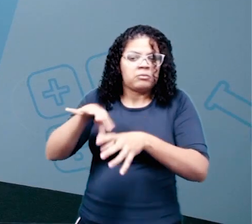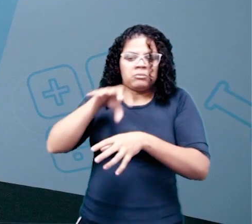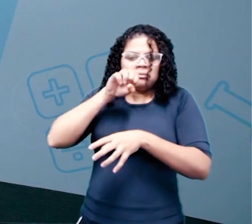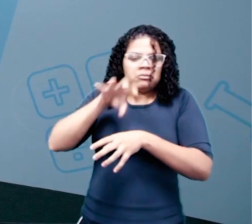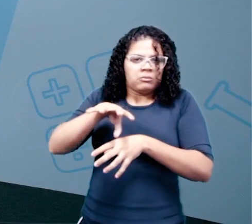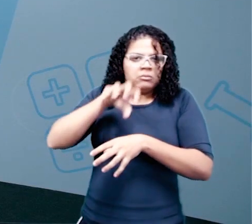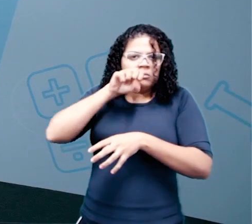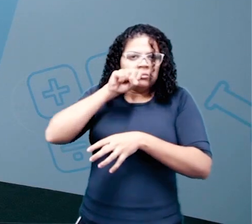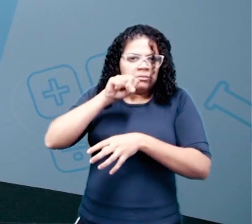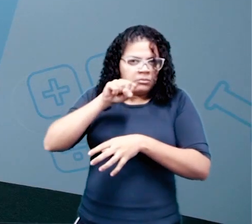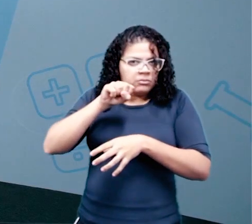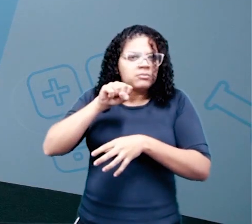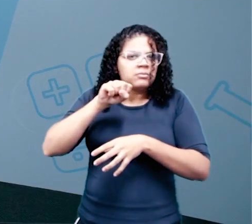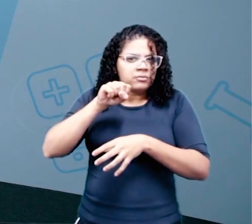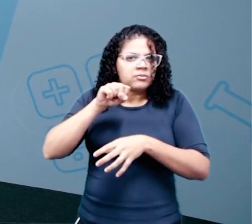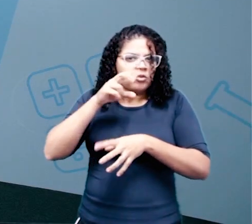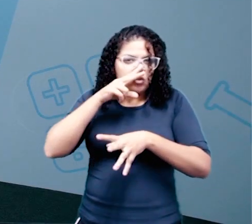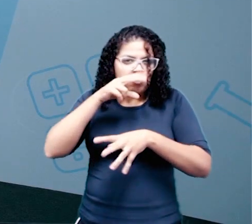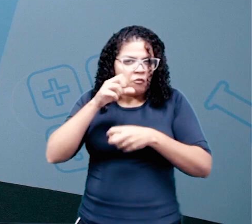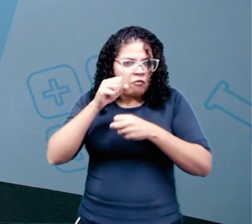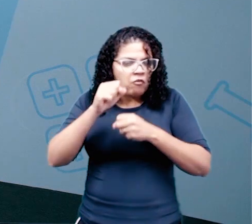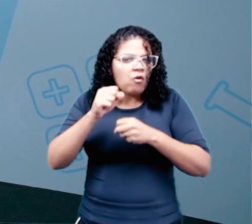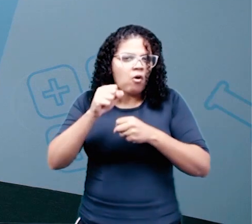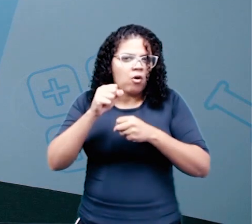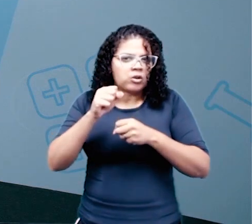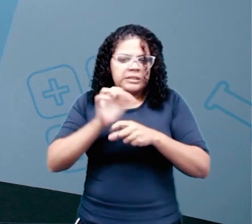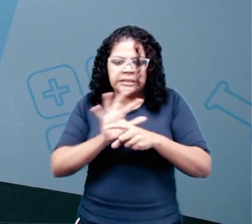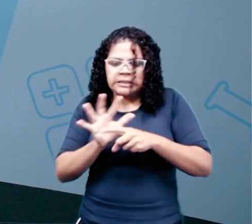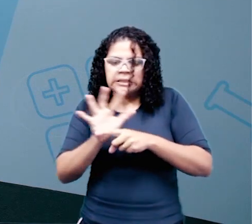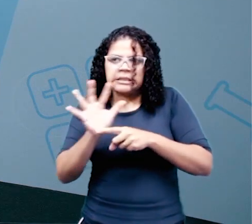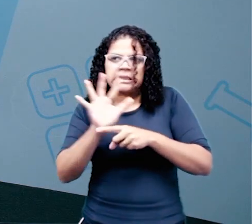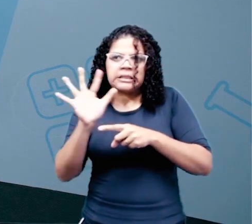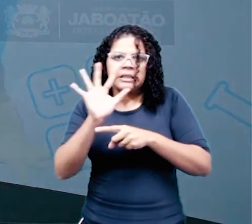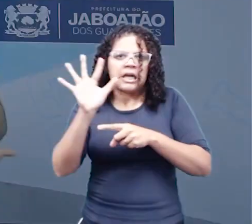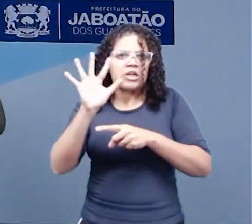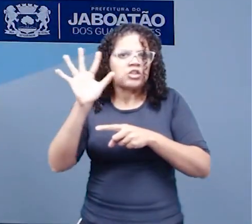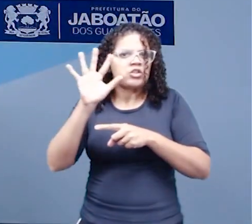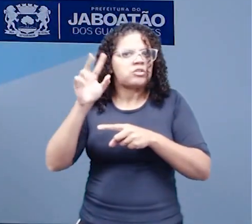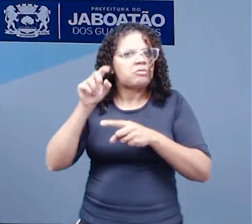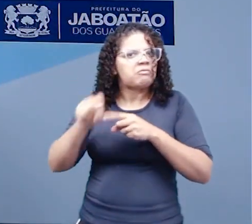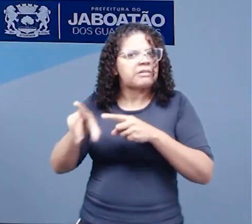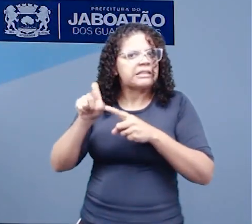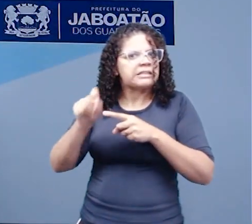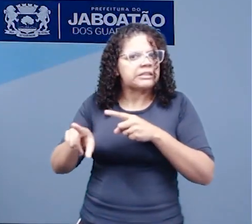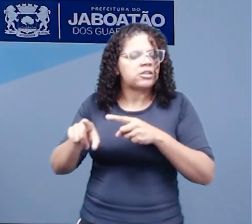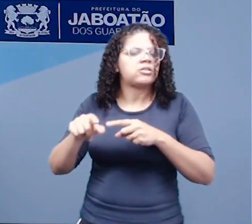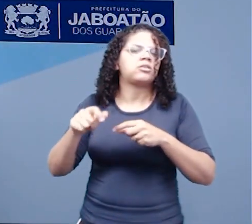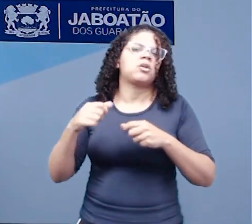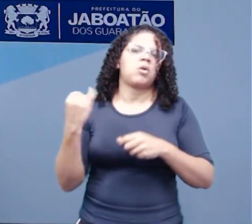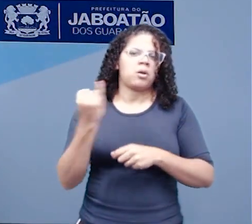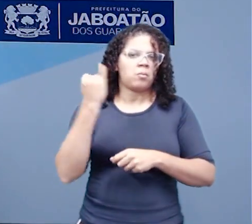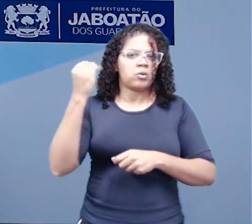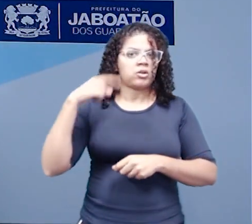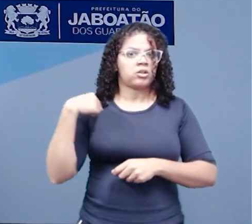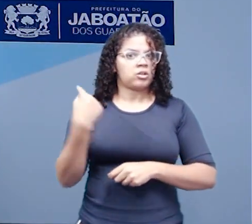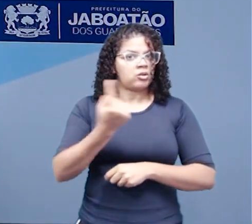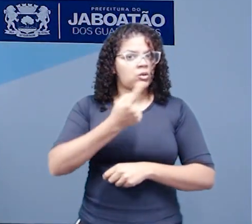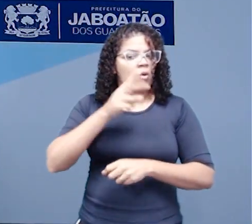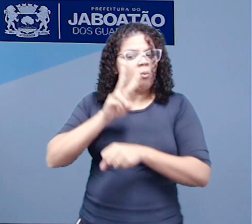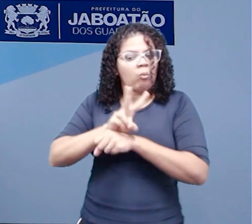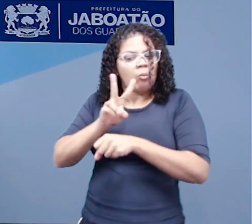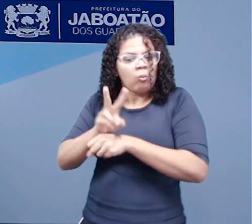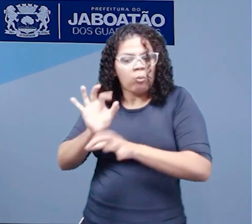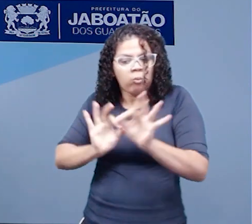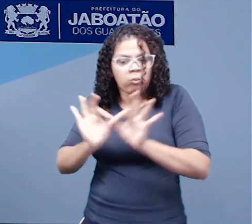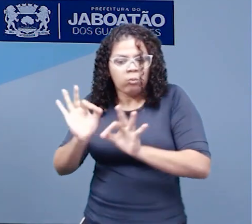cheiro, certo? Forte de vazamento de gás, que é importante para a gente isolar a área e tomar as providências